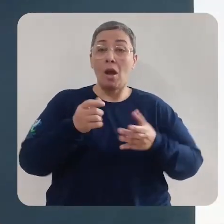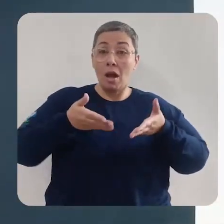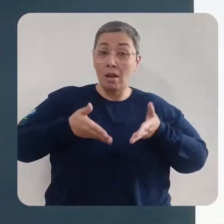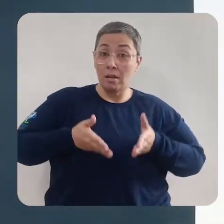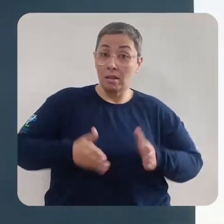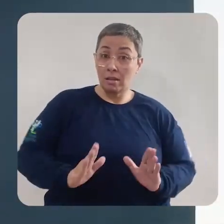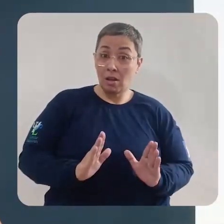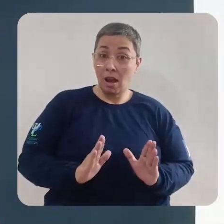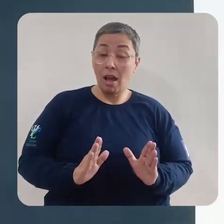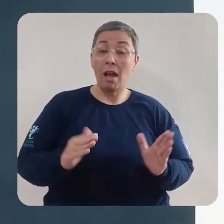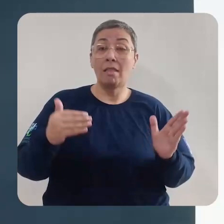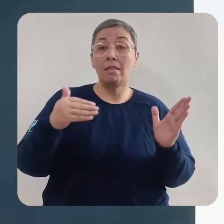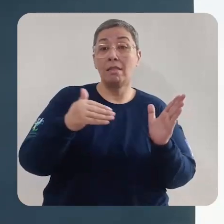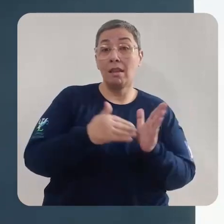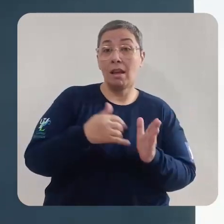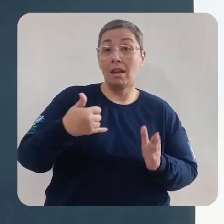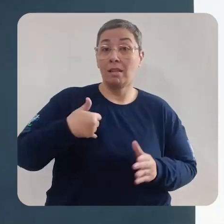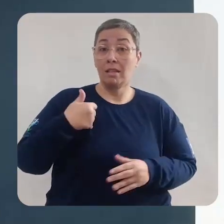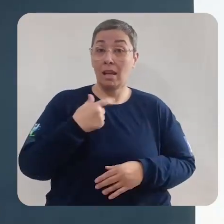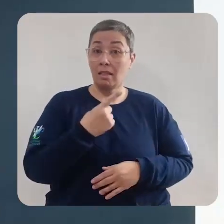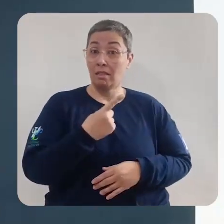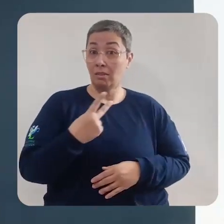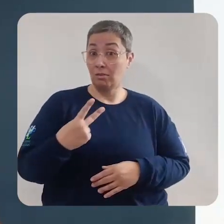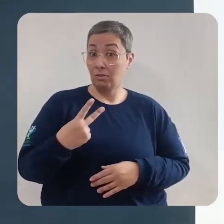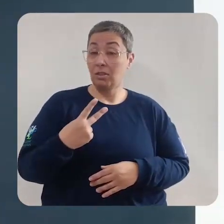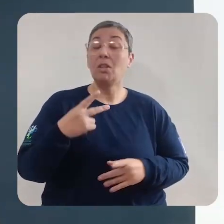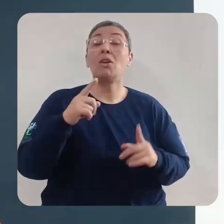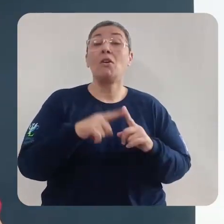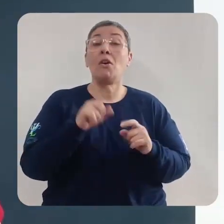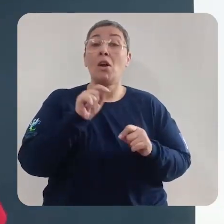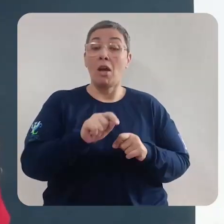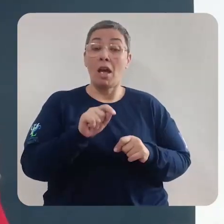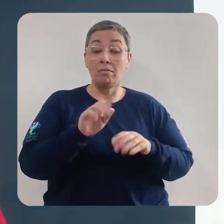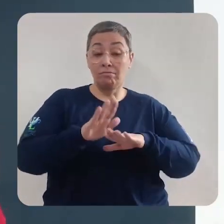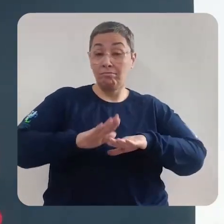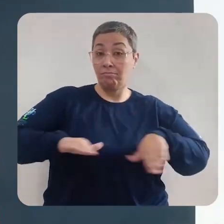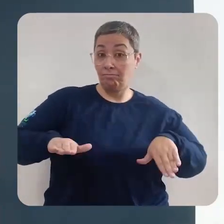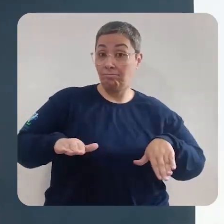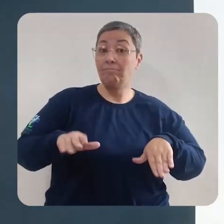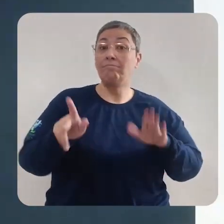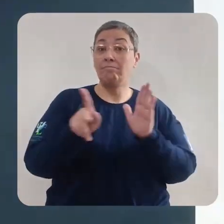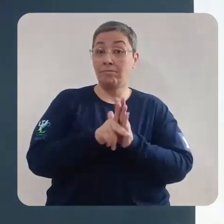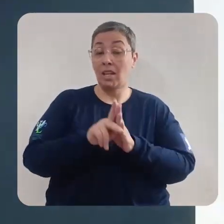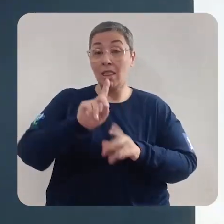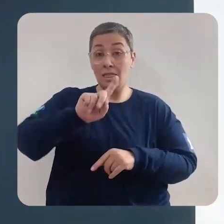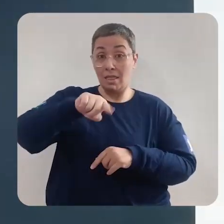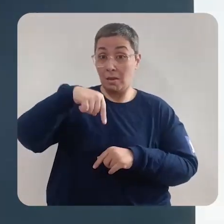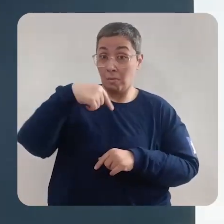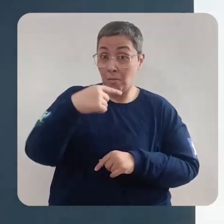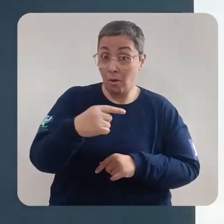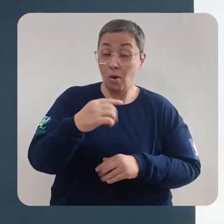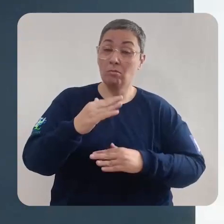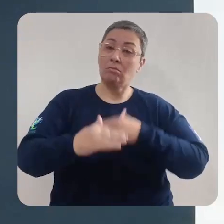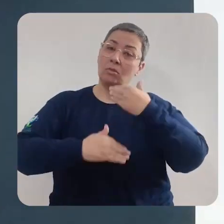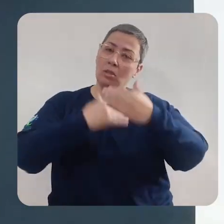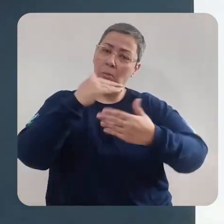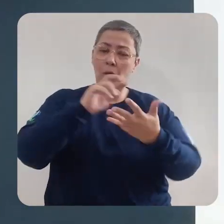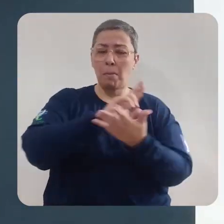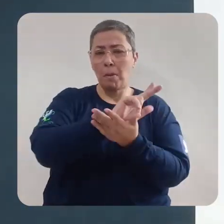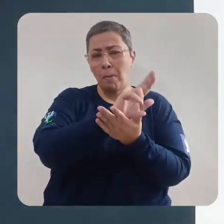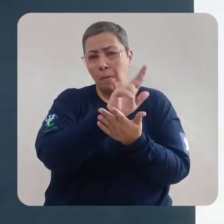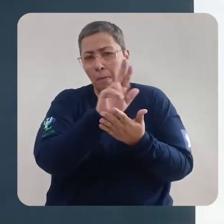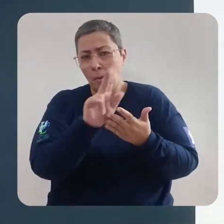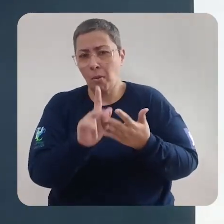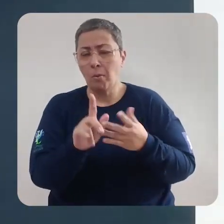3. Do nosso nascimento até o dia em que completamos 12 anos, somos considerados crianças.